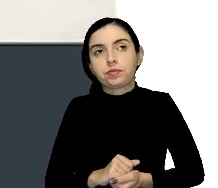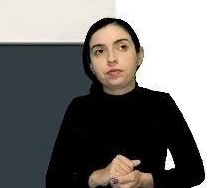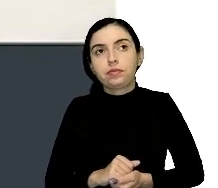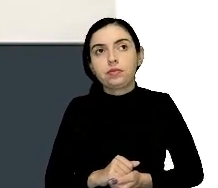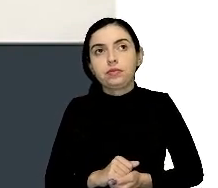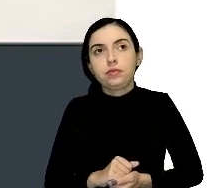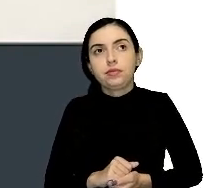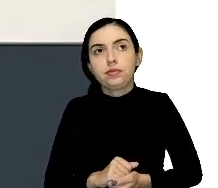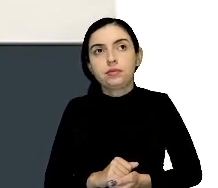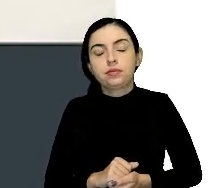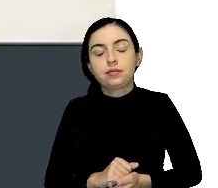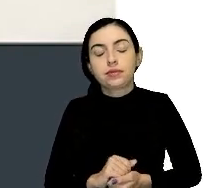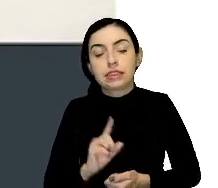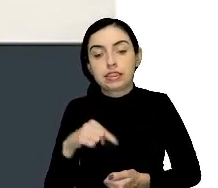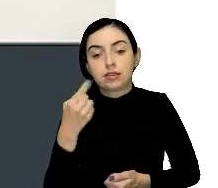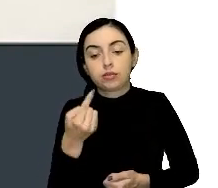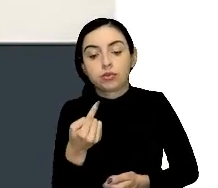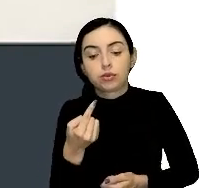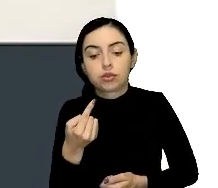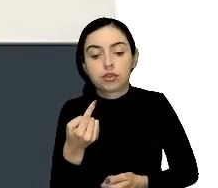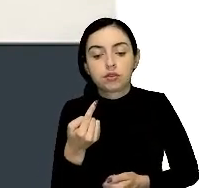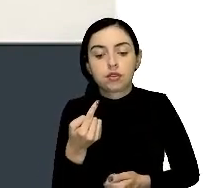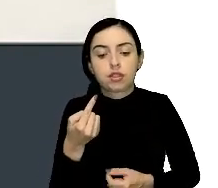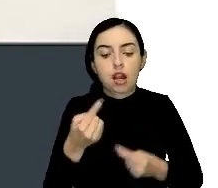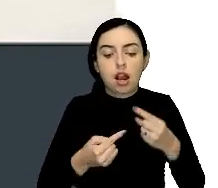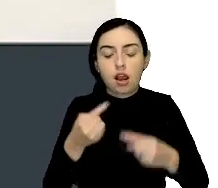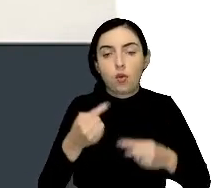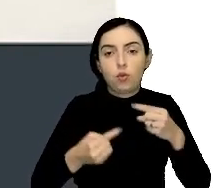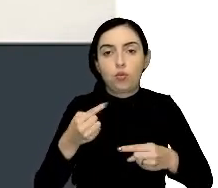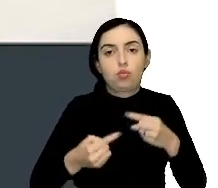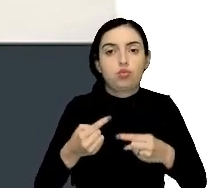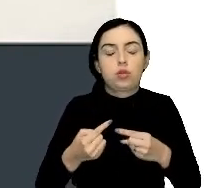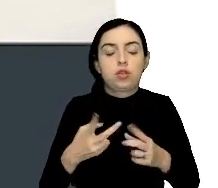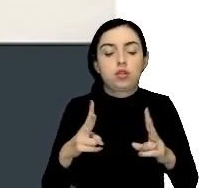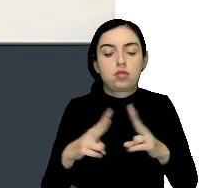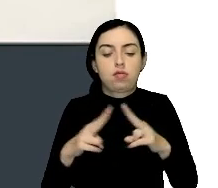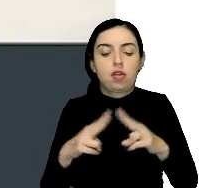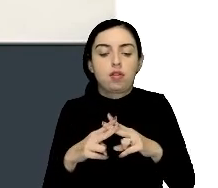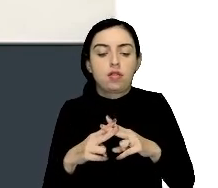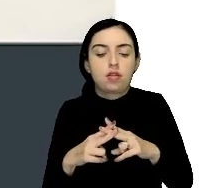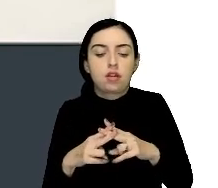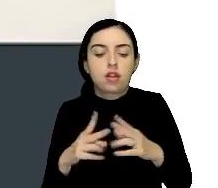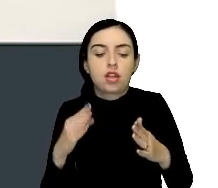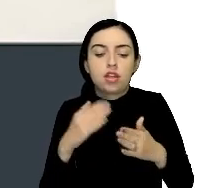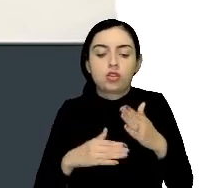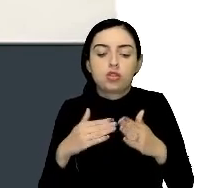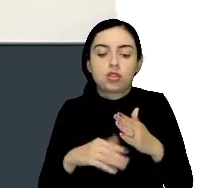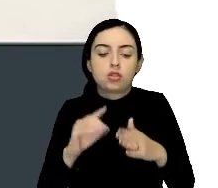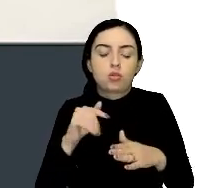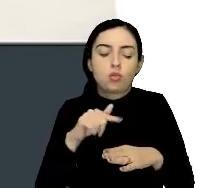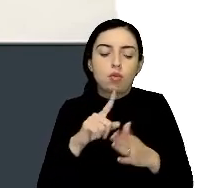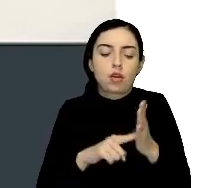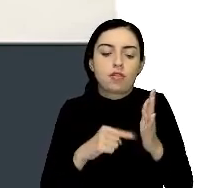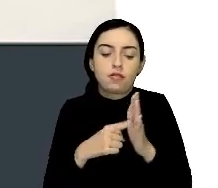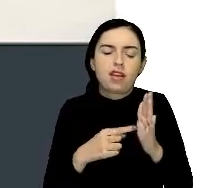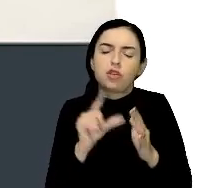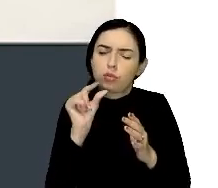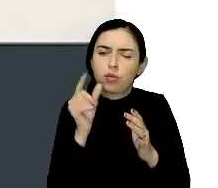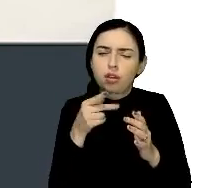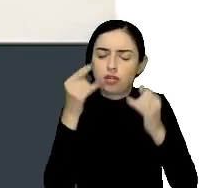Senado. Logo em seguida veio a batalha para a sanção ao veto. Então um pouco disso a gente vai ver aqui, tá?